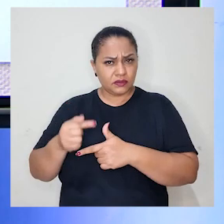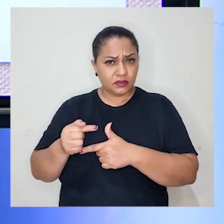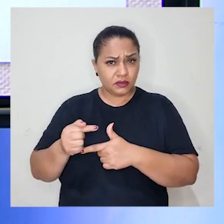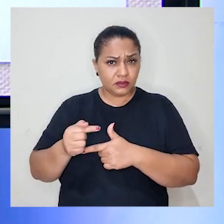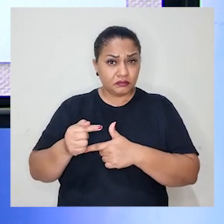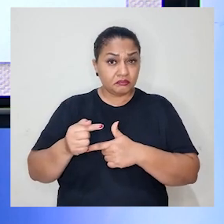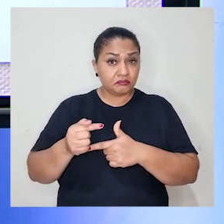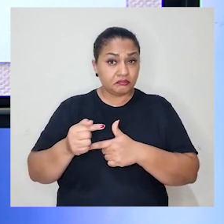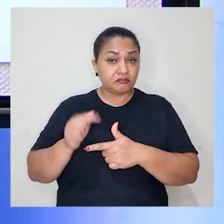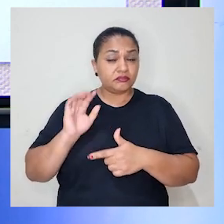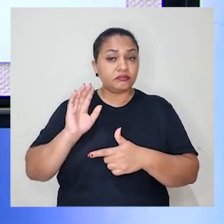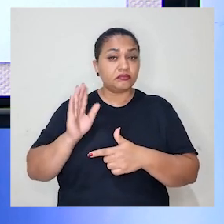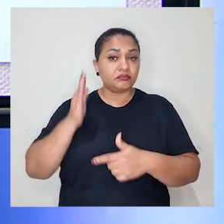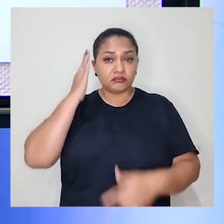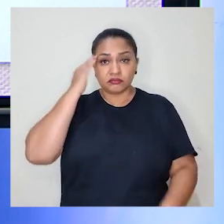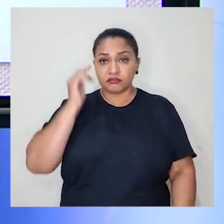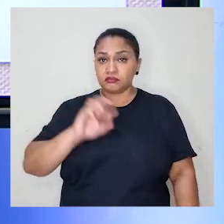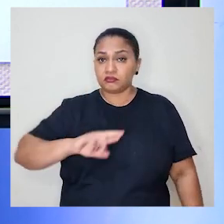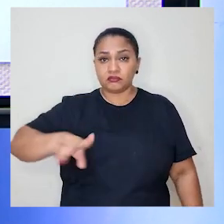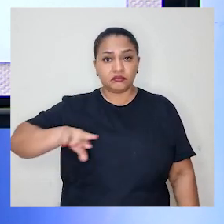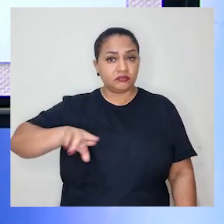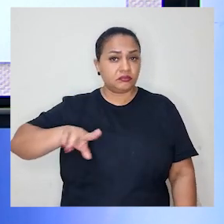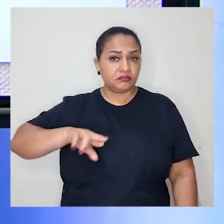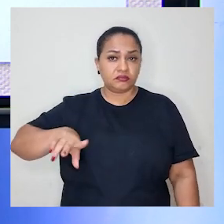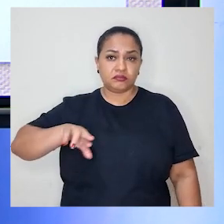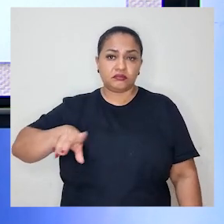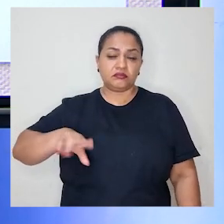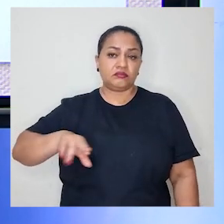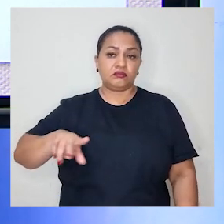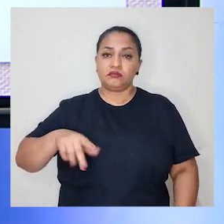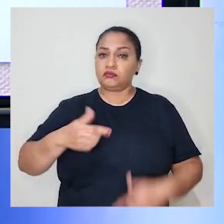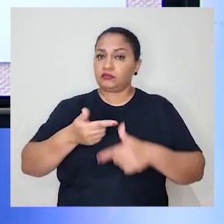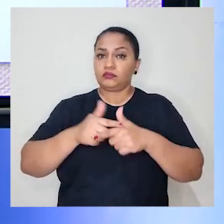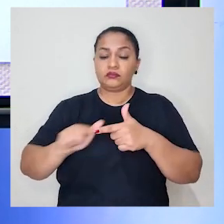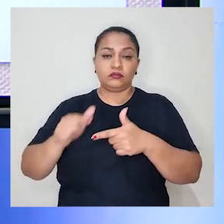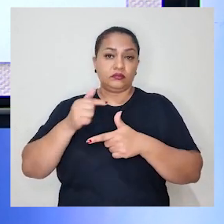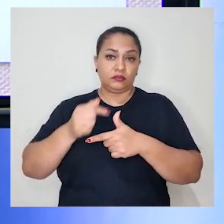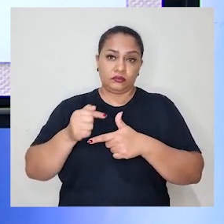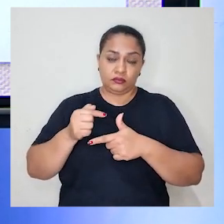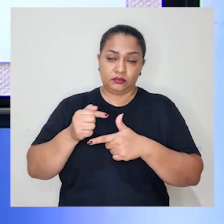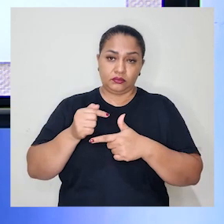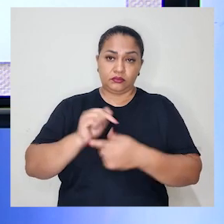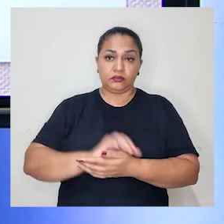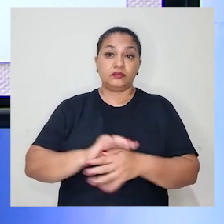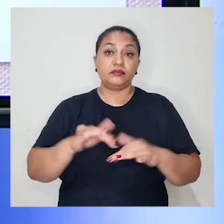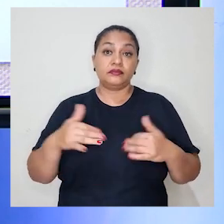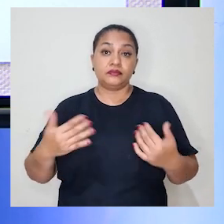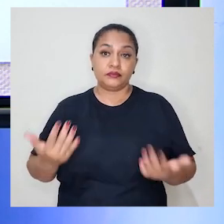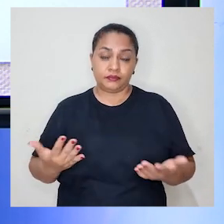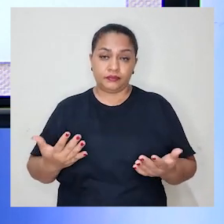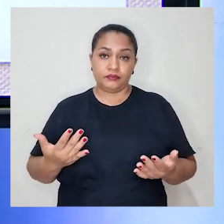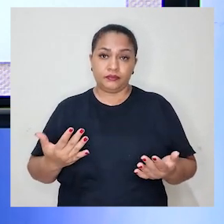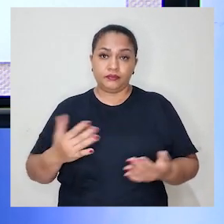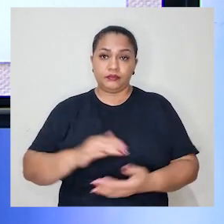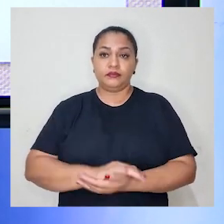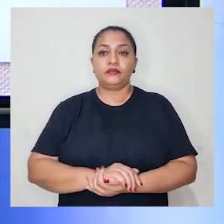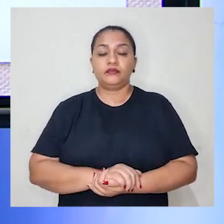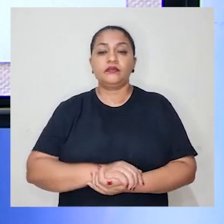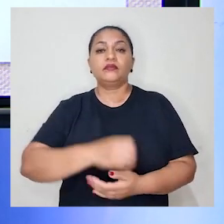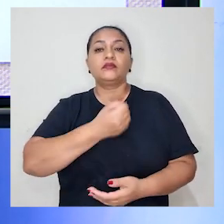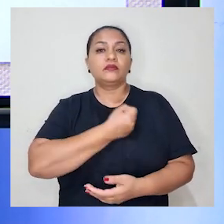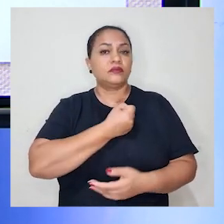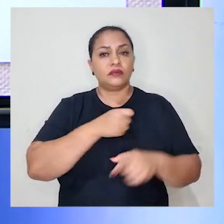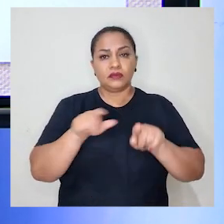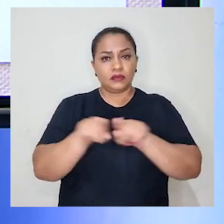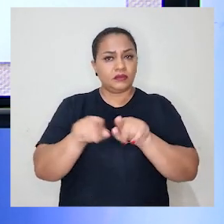7? Já sei que não é. 12 não é divisível por 7. Então,